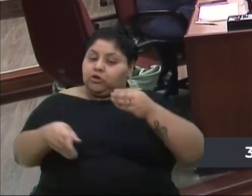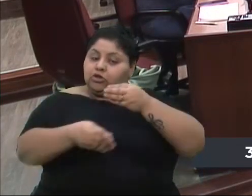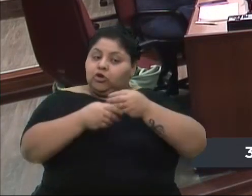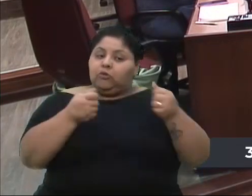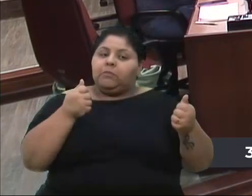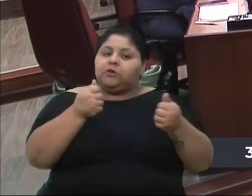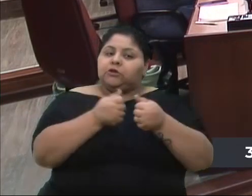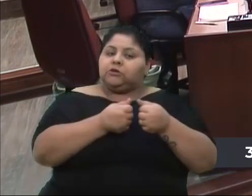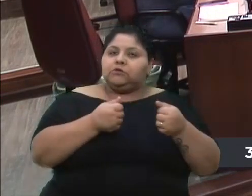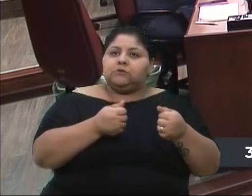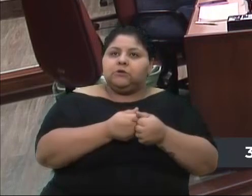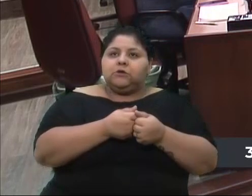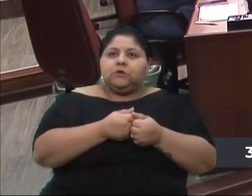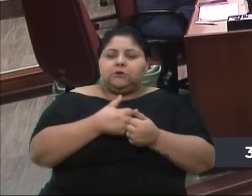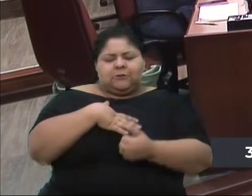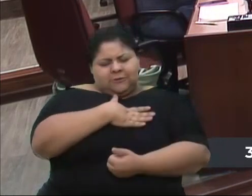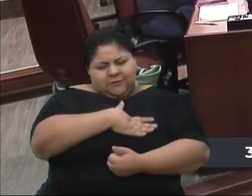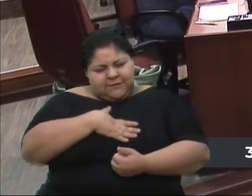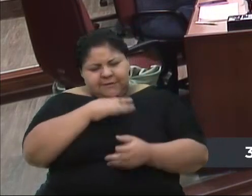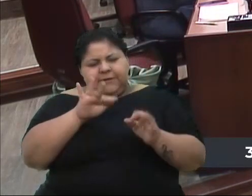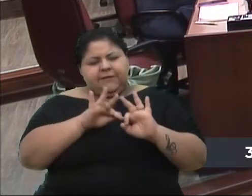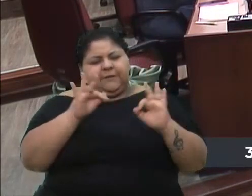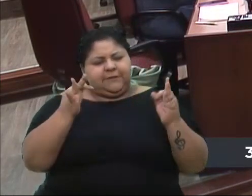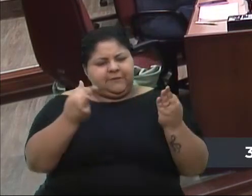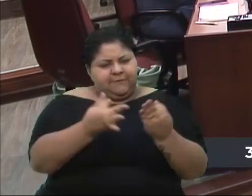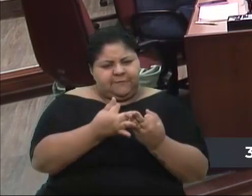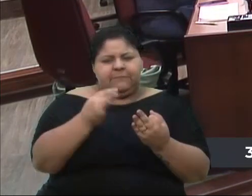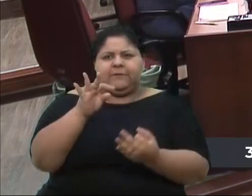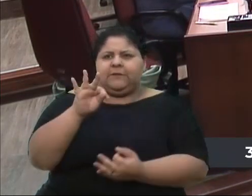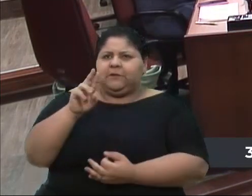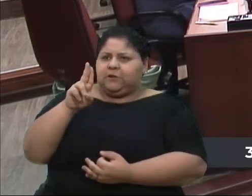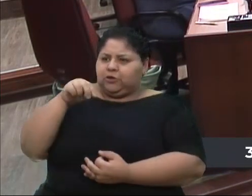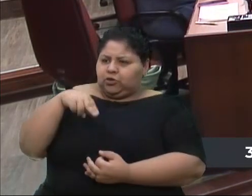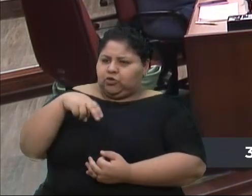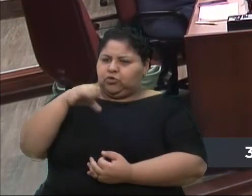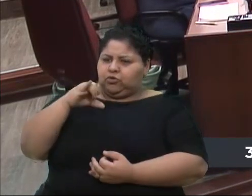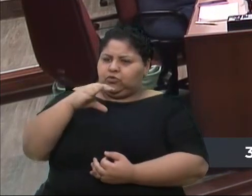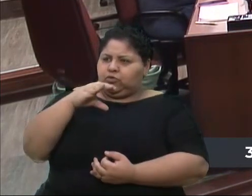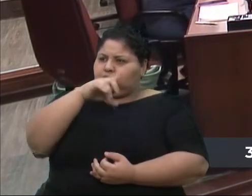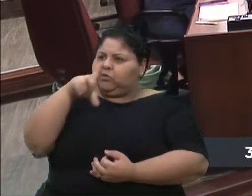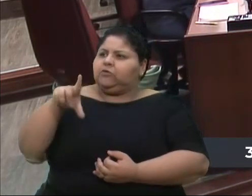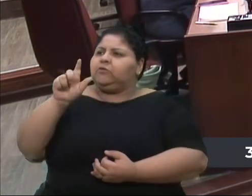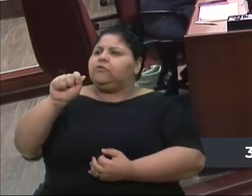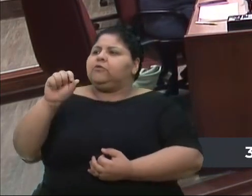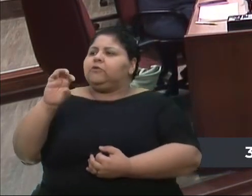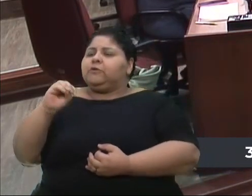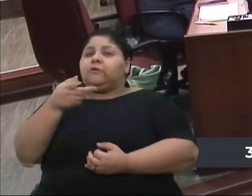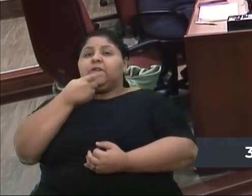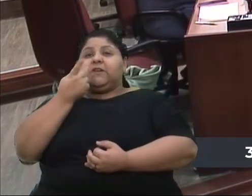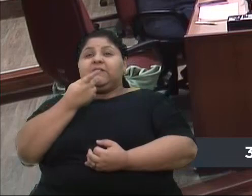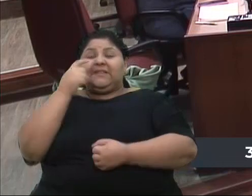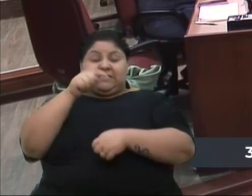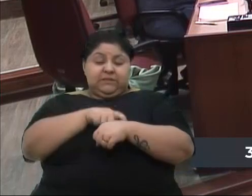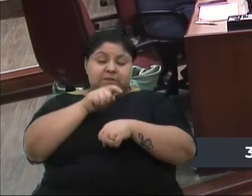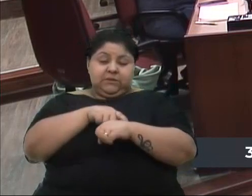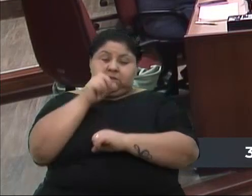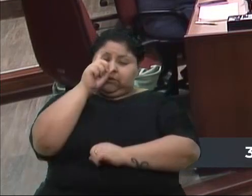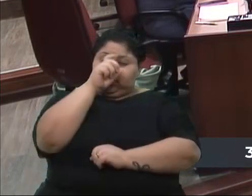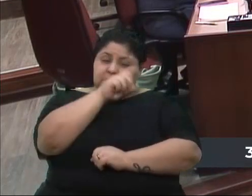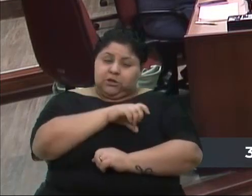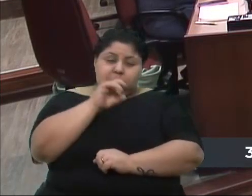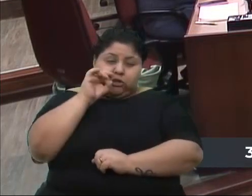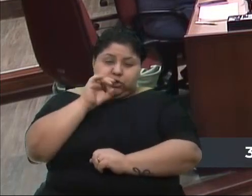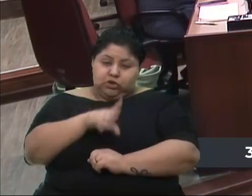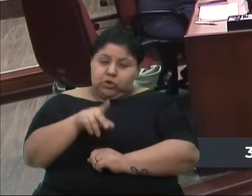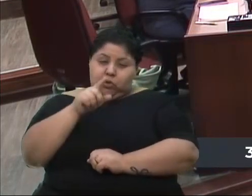condolências à família do Tunicão. Mas dizer, vereador Bressan, que mesmo nesse momento difícil, a gente sabe que só o tempo é que